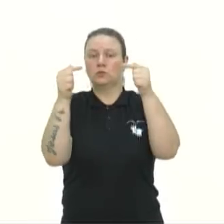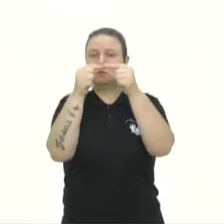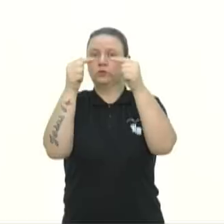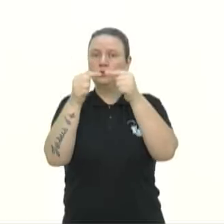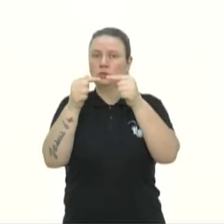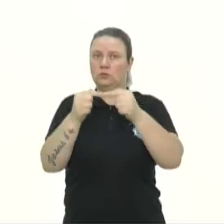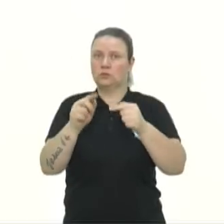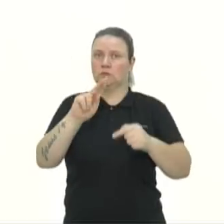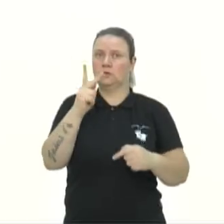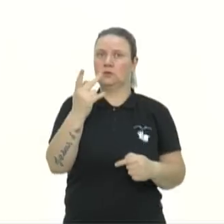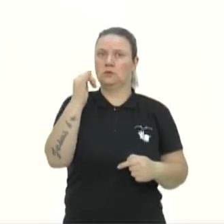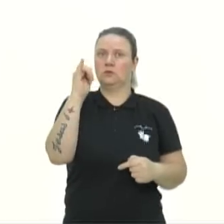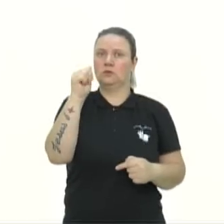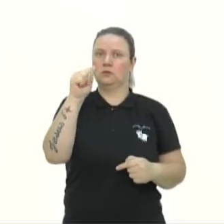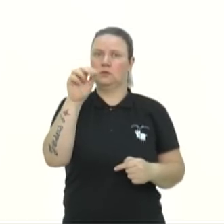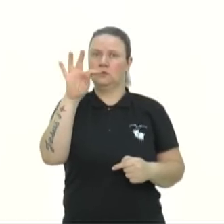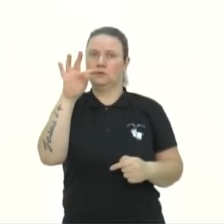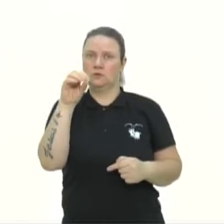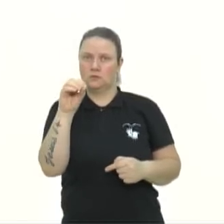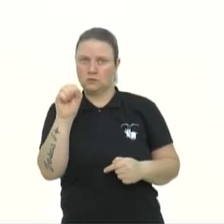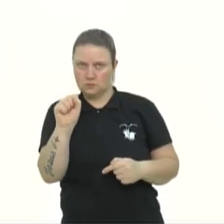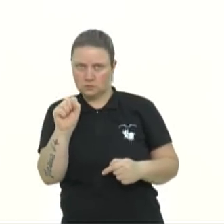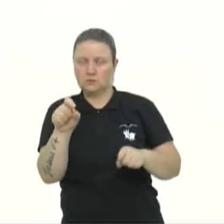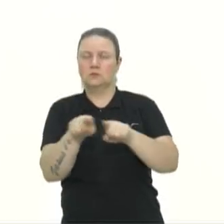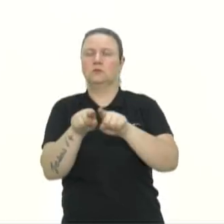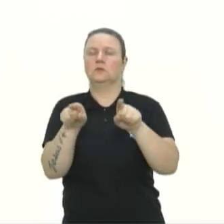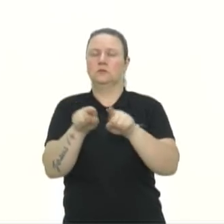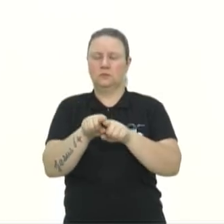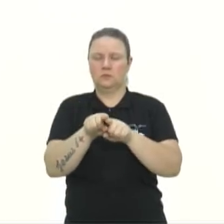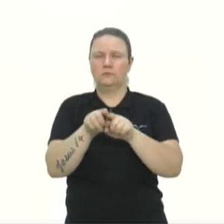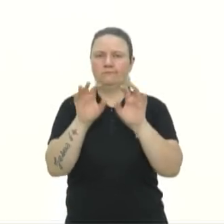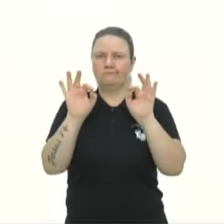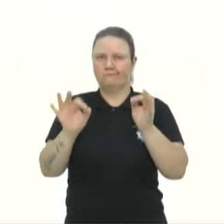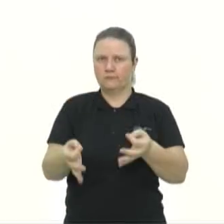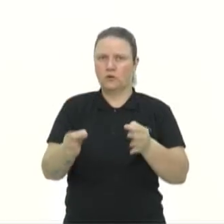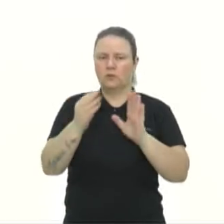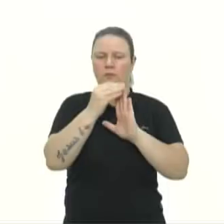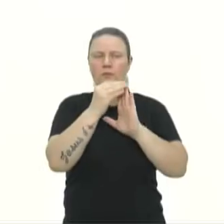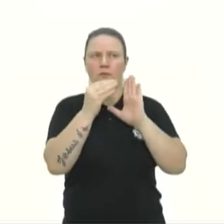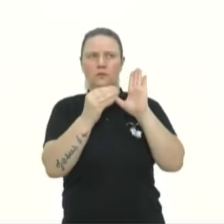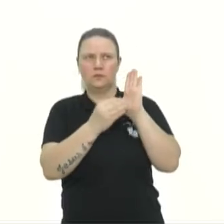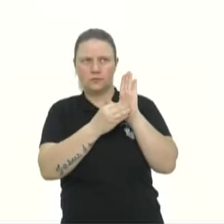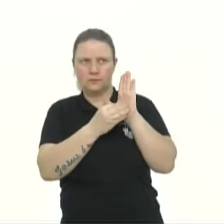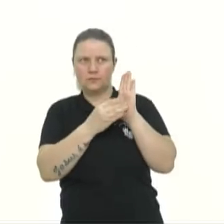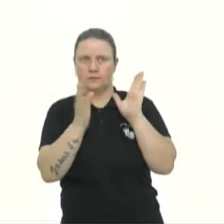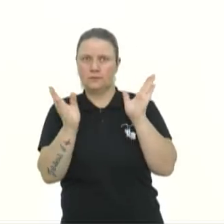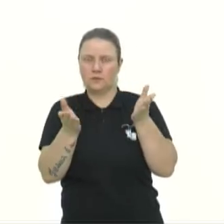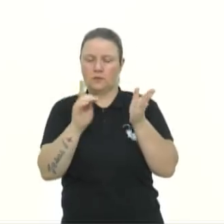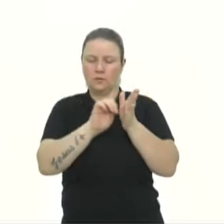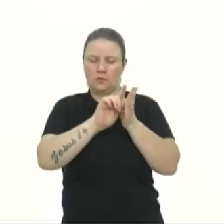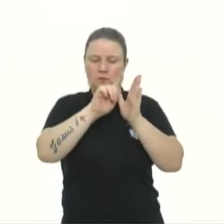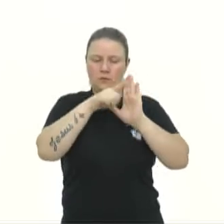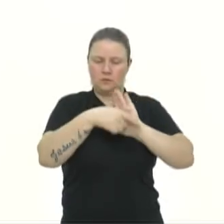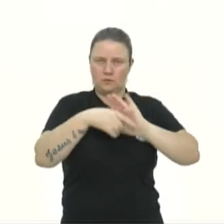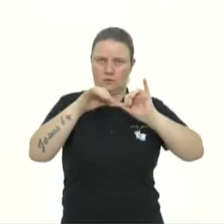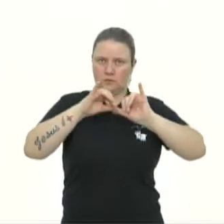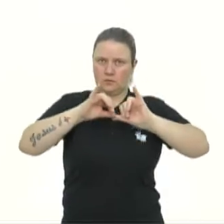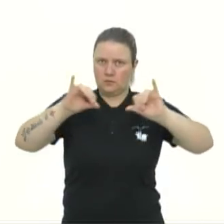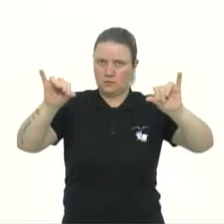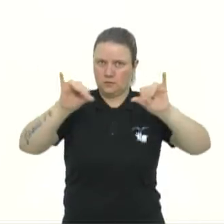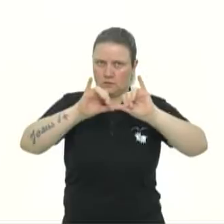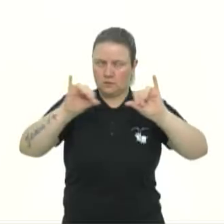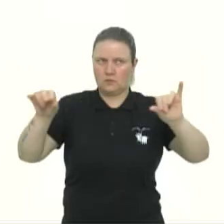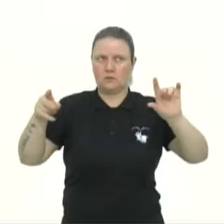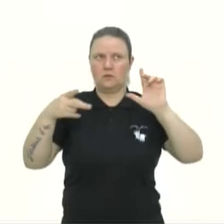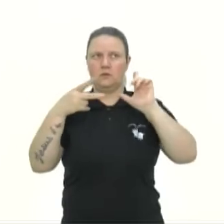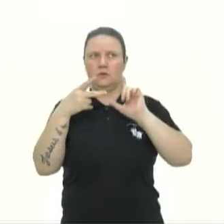hiatos em palavras paroxítonas, certo? E conteúdos, gênero textual